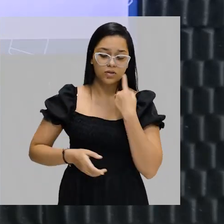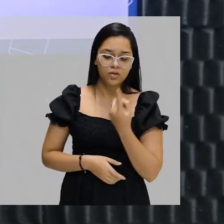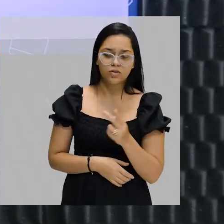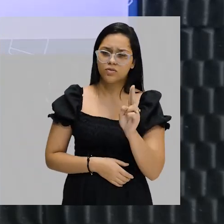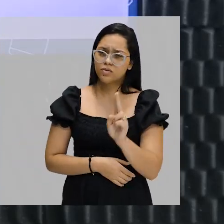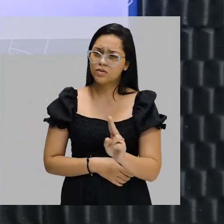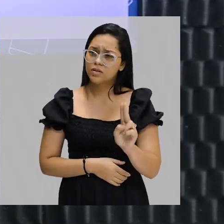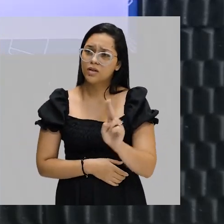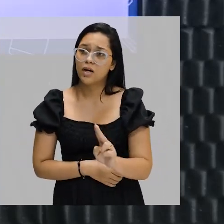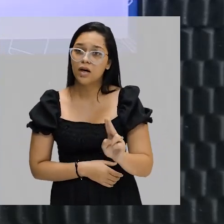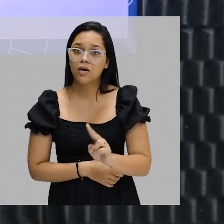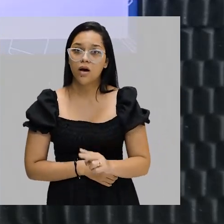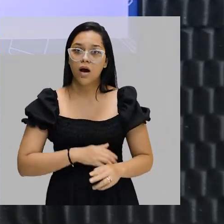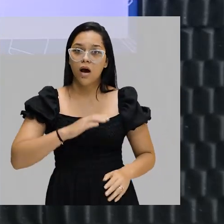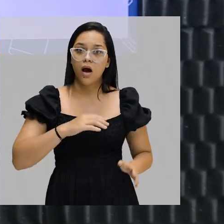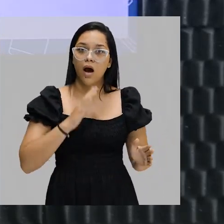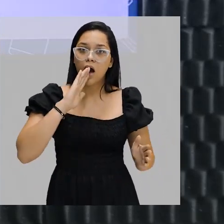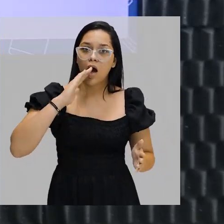usamos nossa